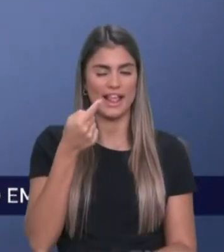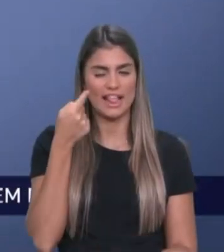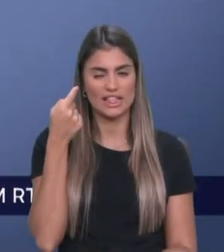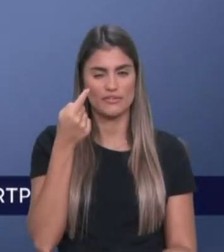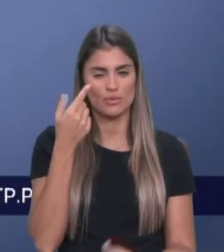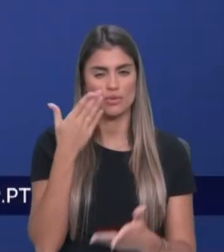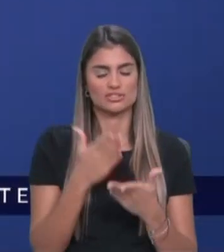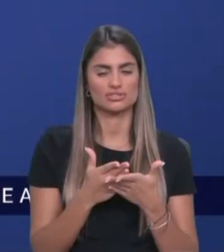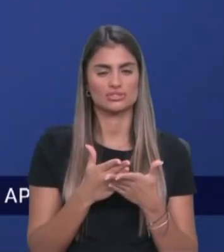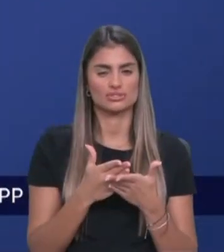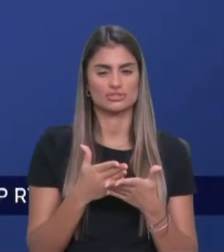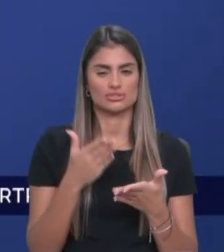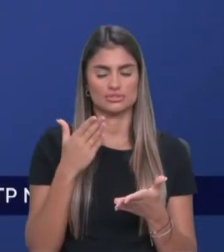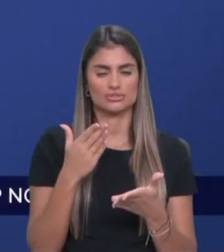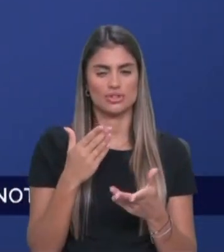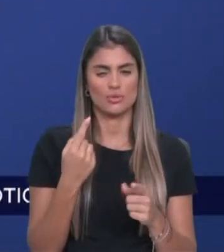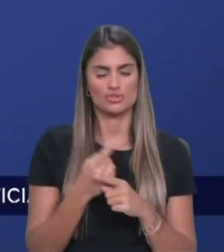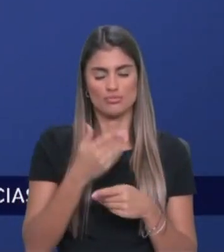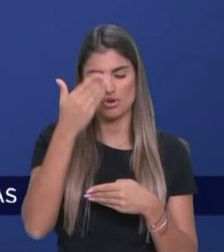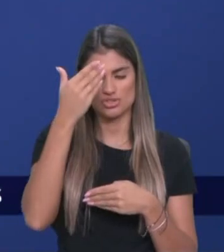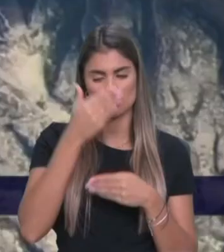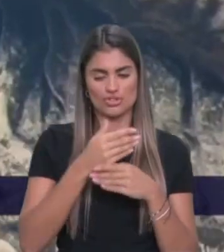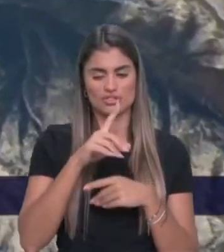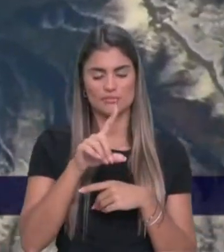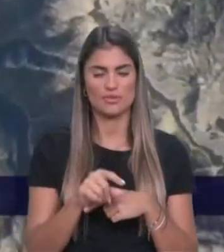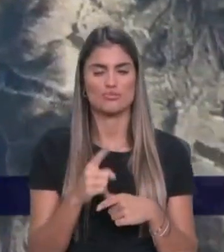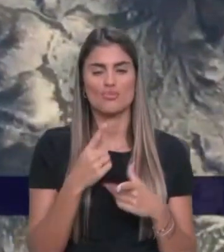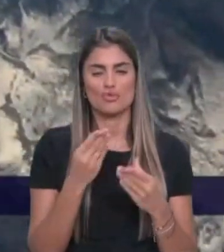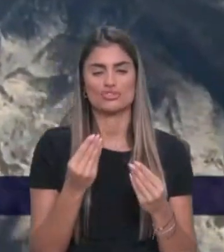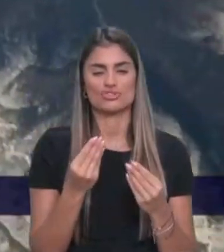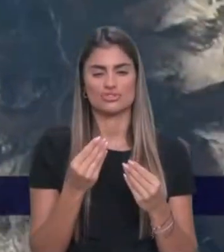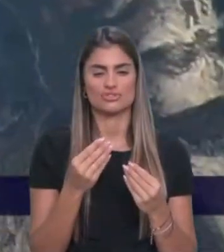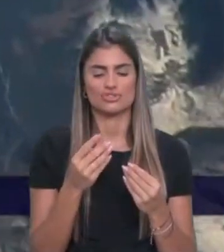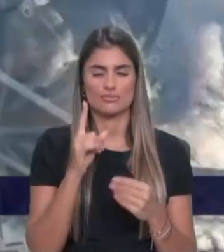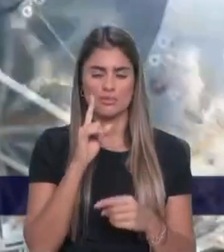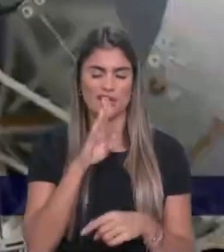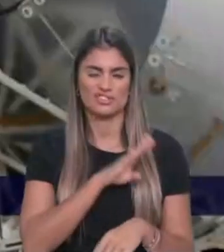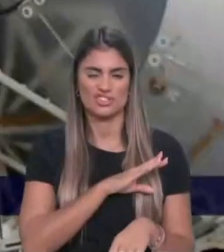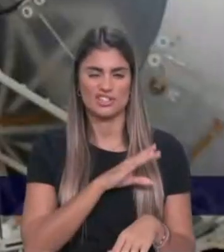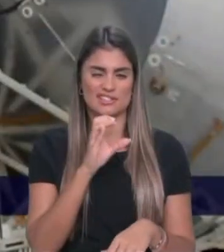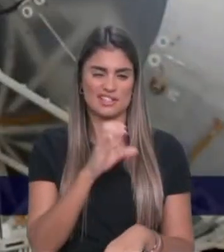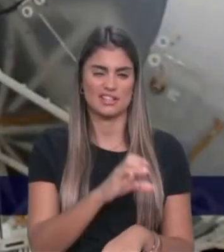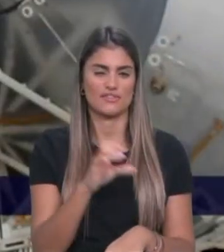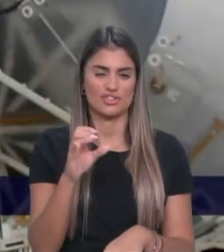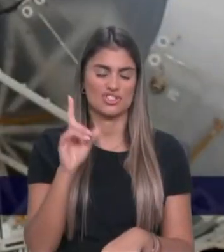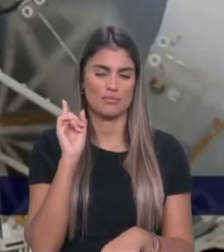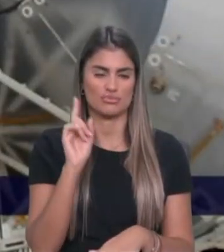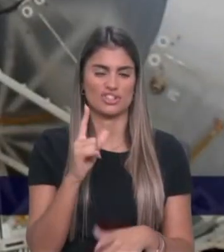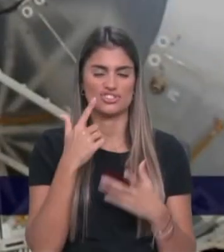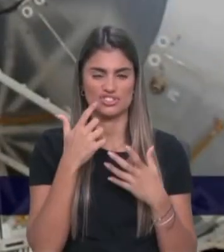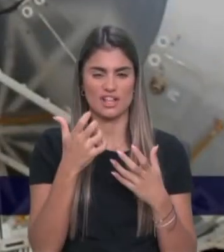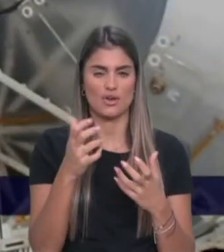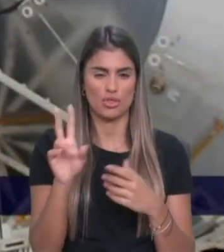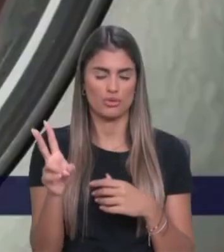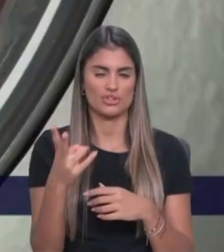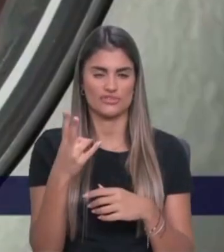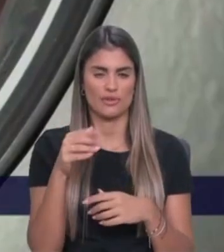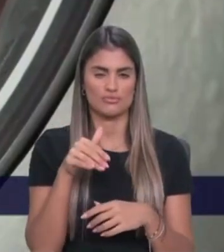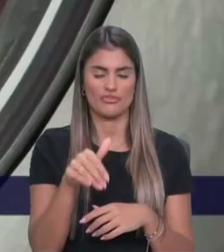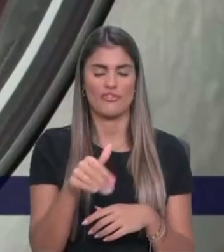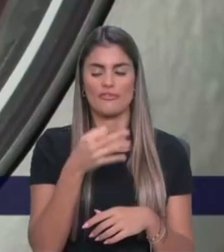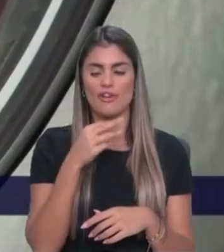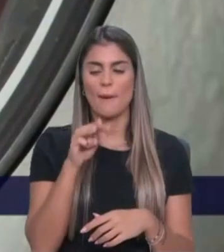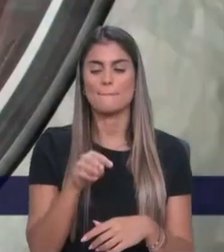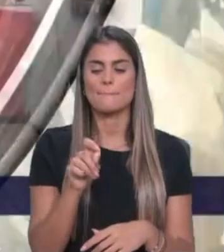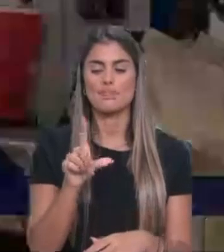só mantimentos para os astronautas, mas também muitas e belas experiências científicas. Vamos dar relevância, destaque aqui a duas. Vamos falar de melanina. A